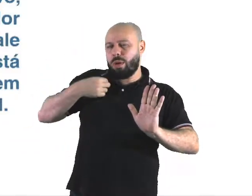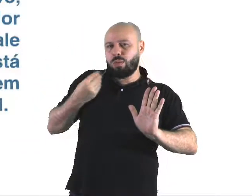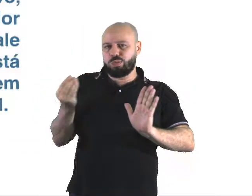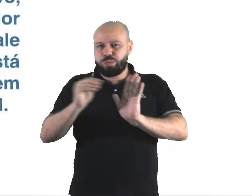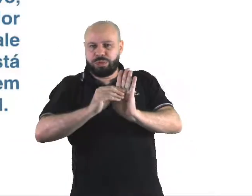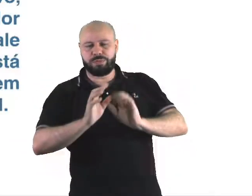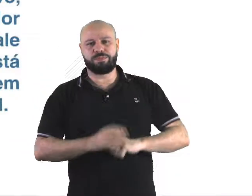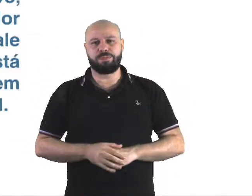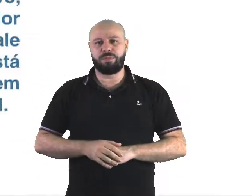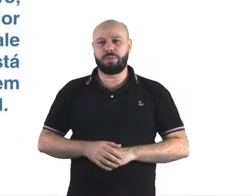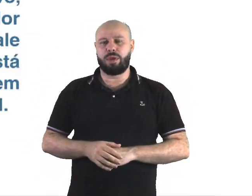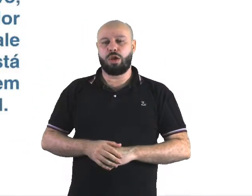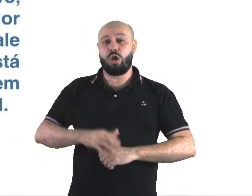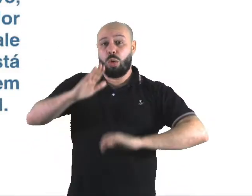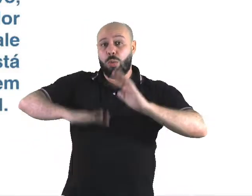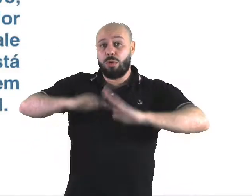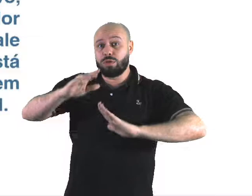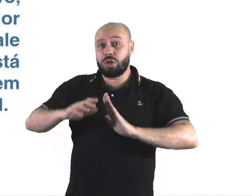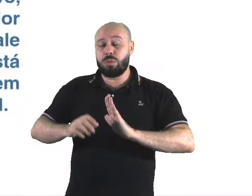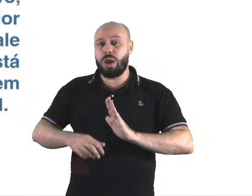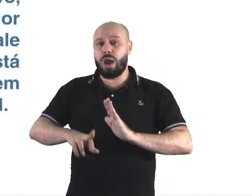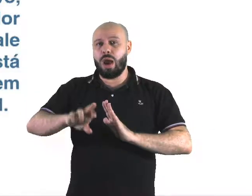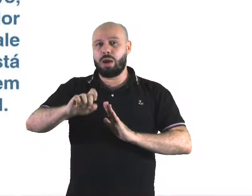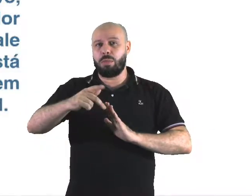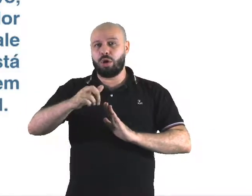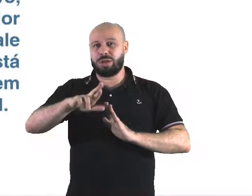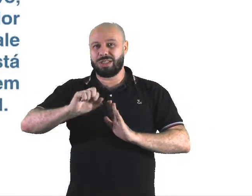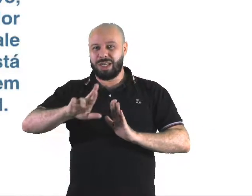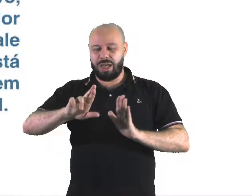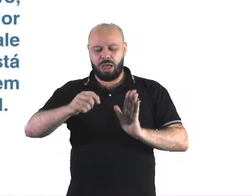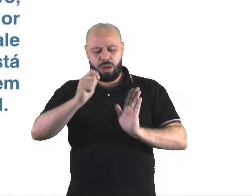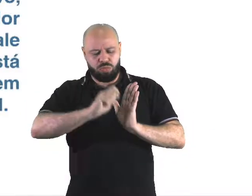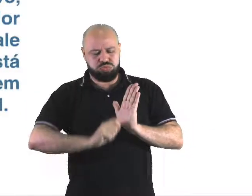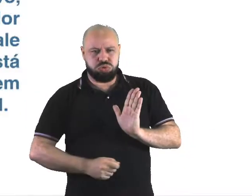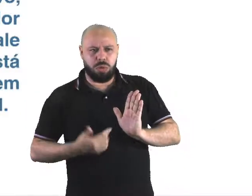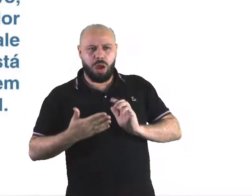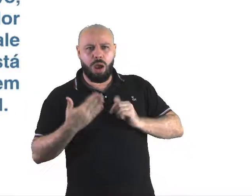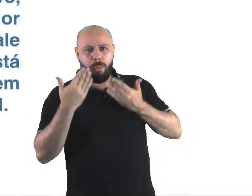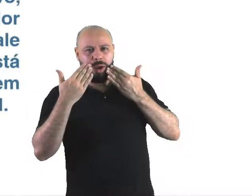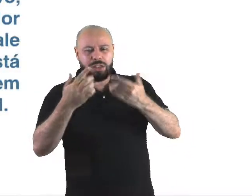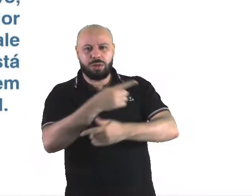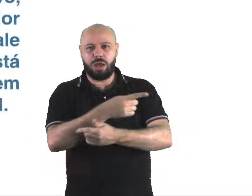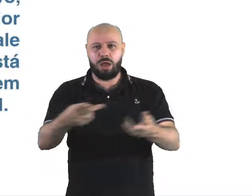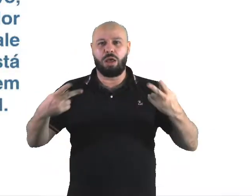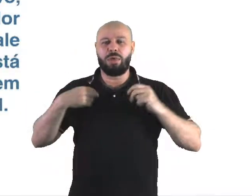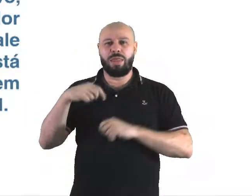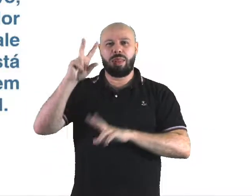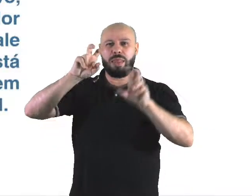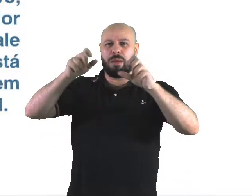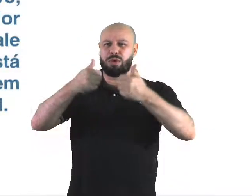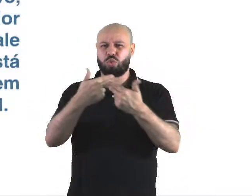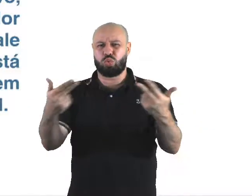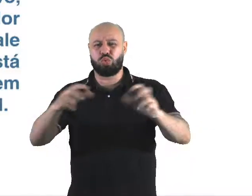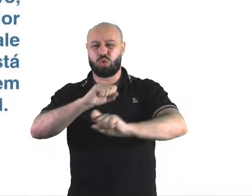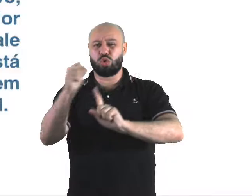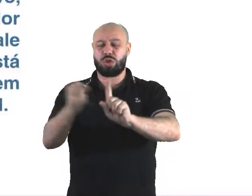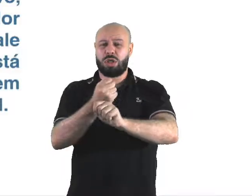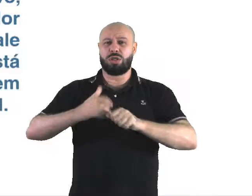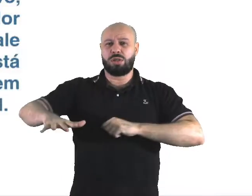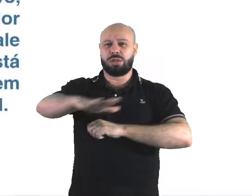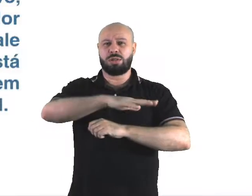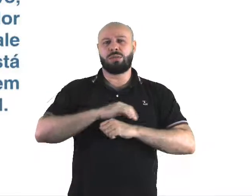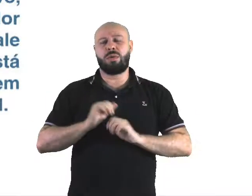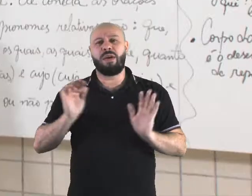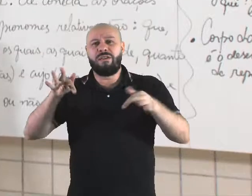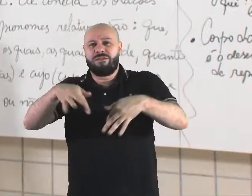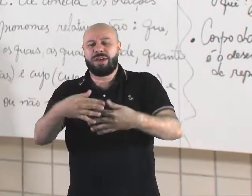que o repórter é a pessoa que está responsável por apresentar essa reportagem, que aborda temas da sociedade em geral. E ao final